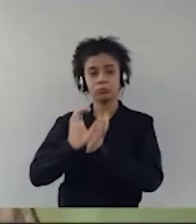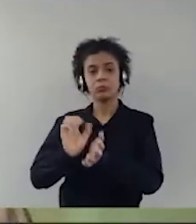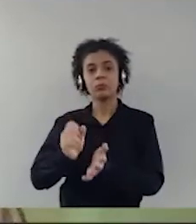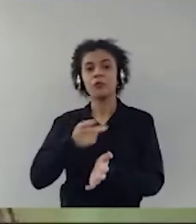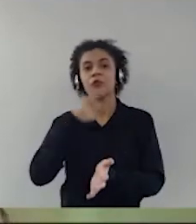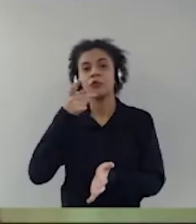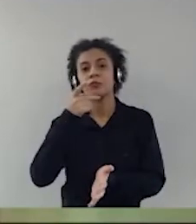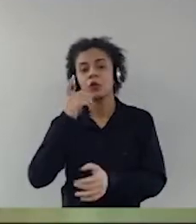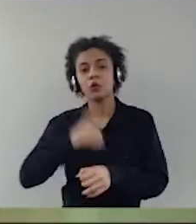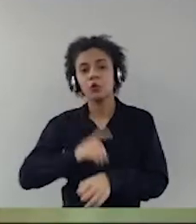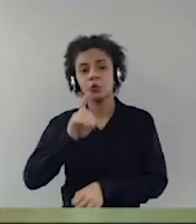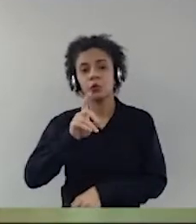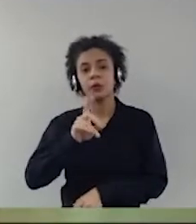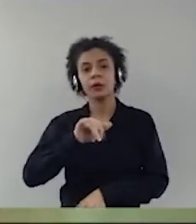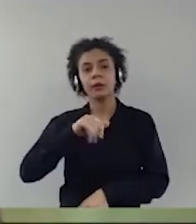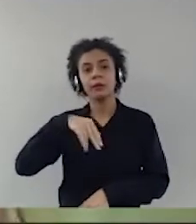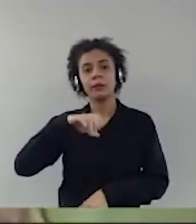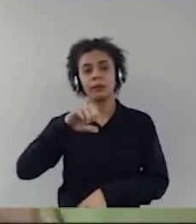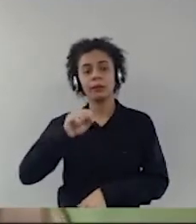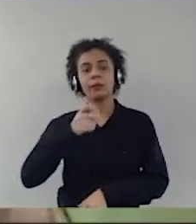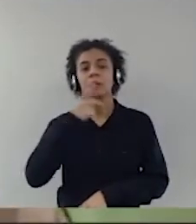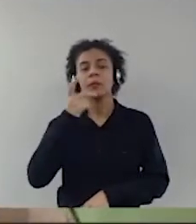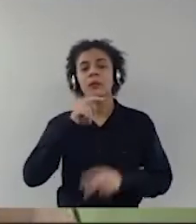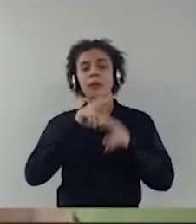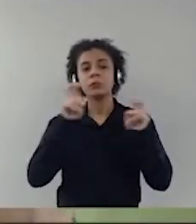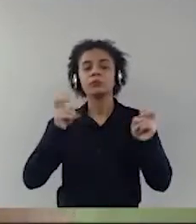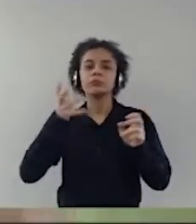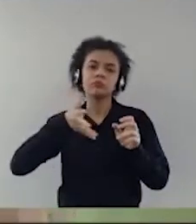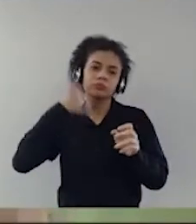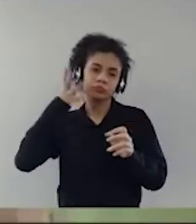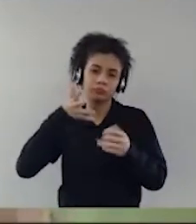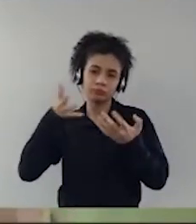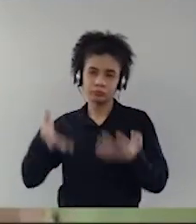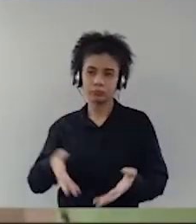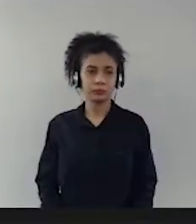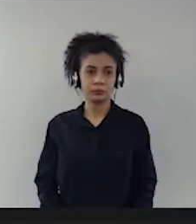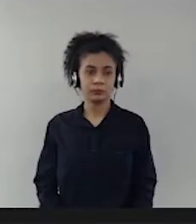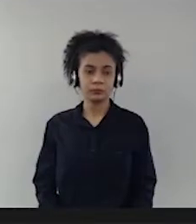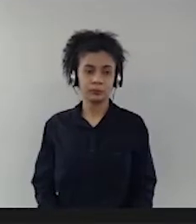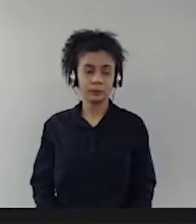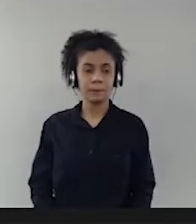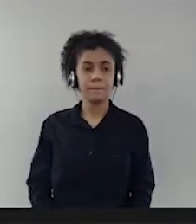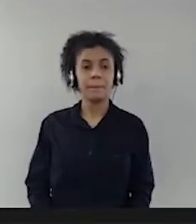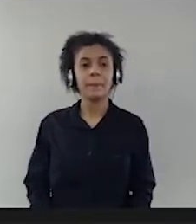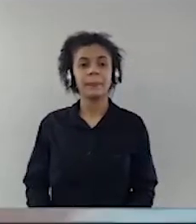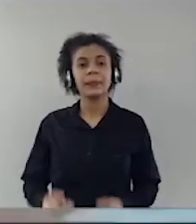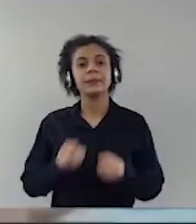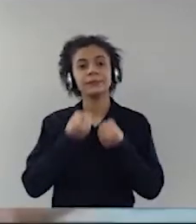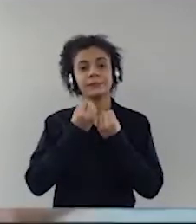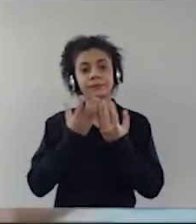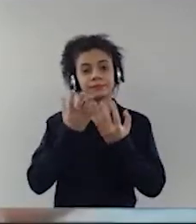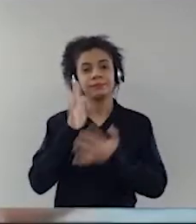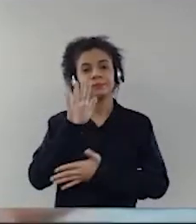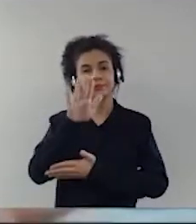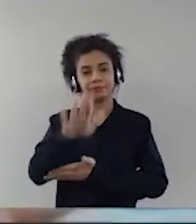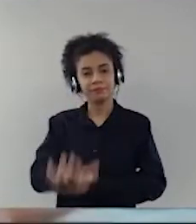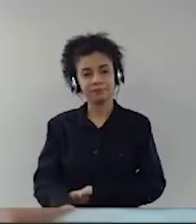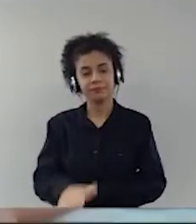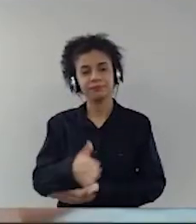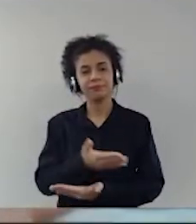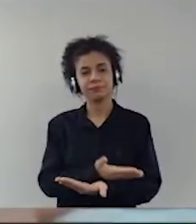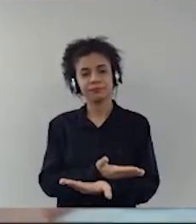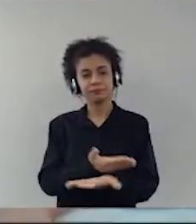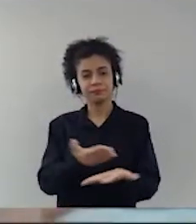palavra à doutora Inês para a explanação da sua palestra. Boa tarde a